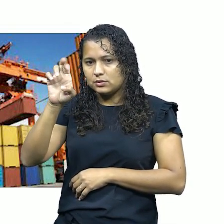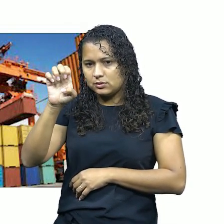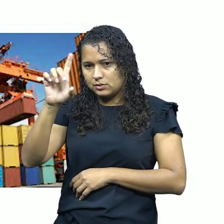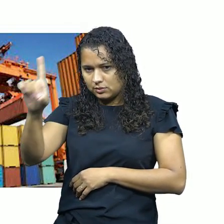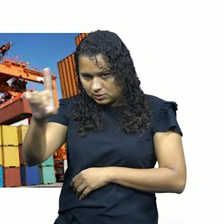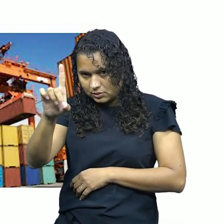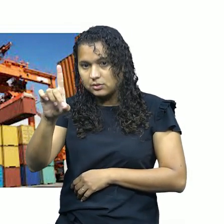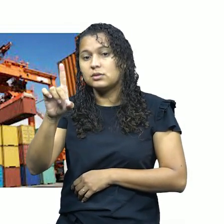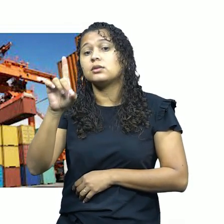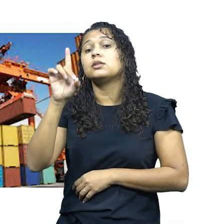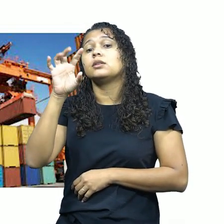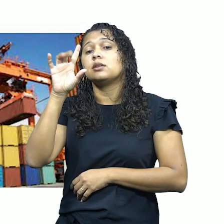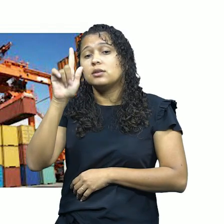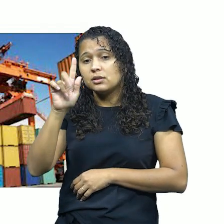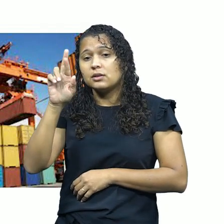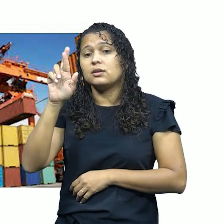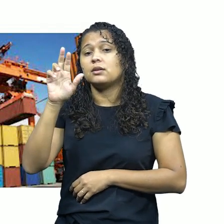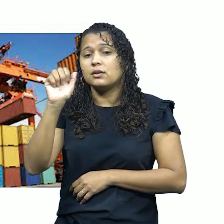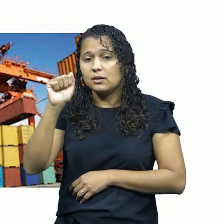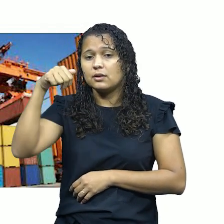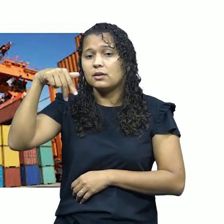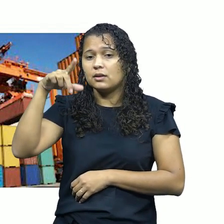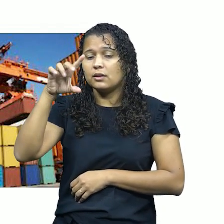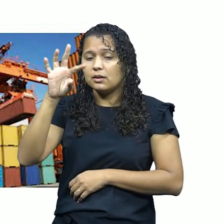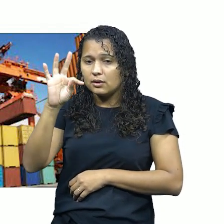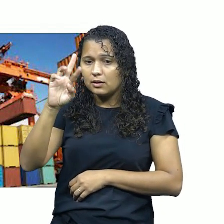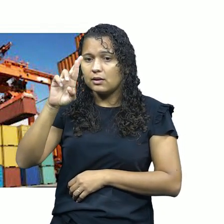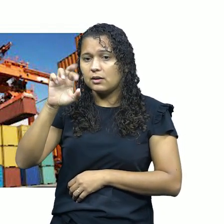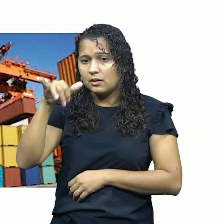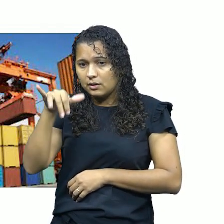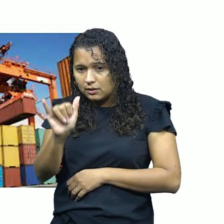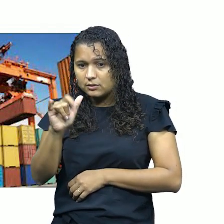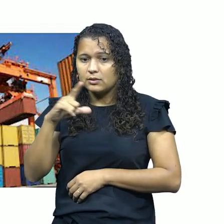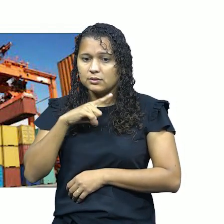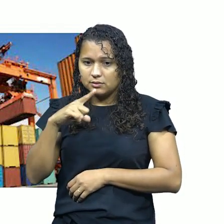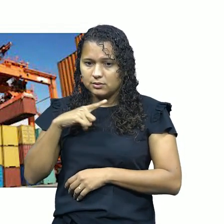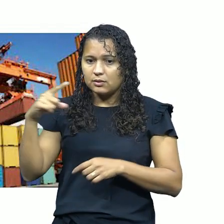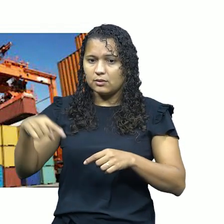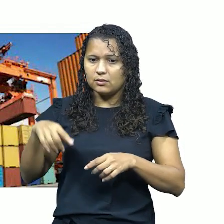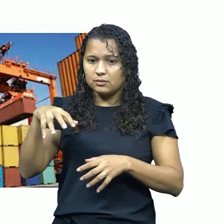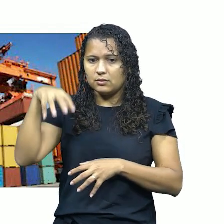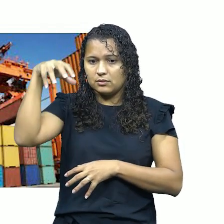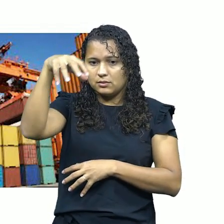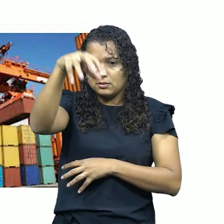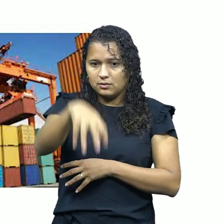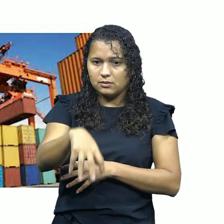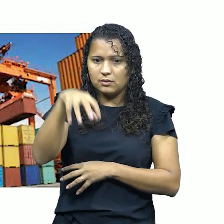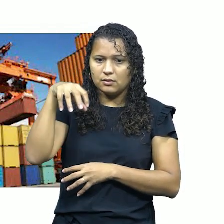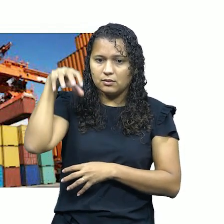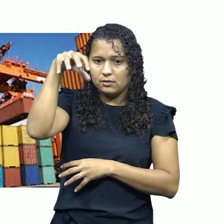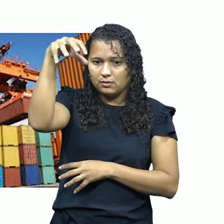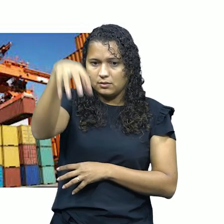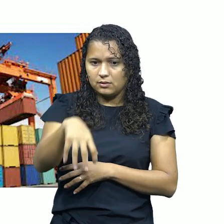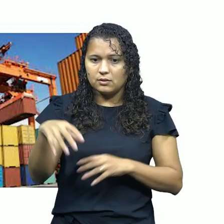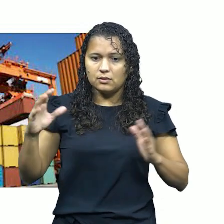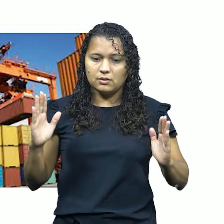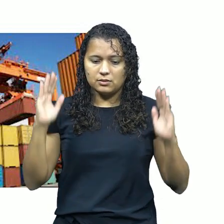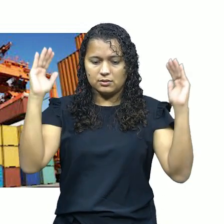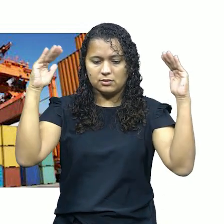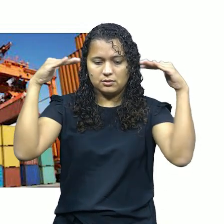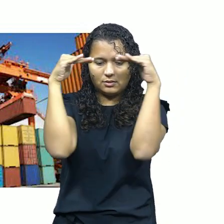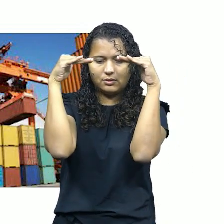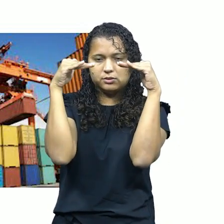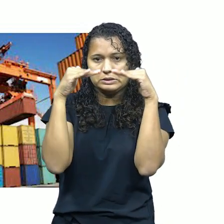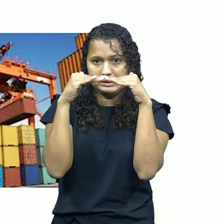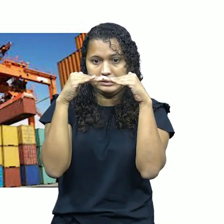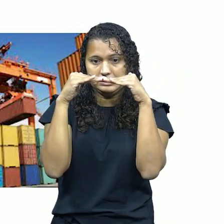pórtico móvel, com rodas operado para aterrar ou empilhar containers intermodais. Então, como vocês podem